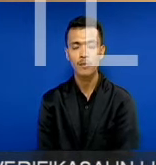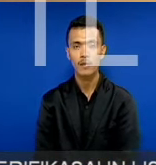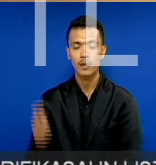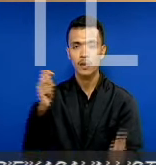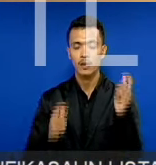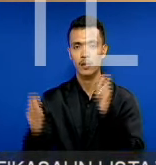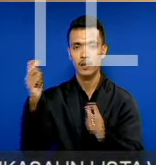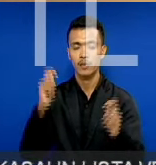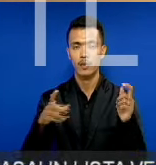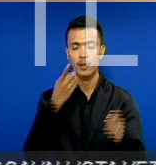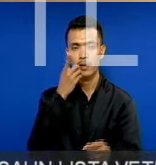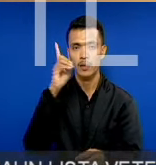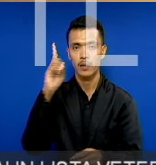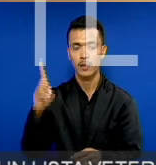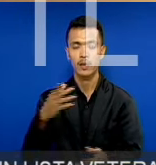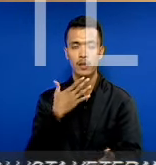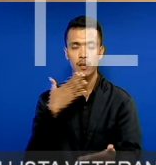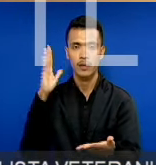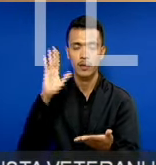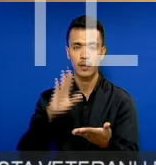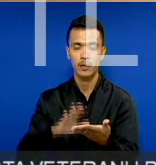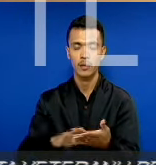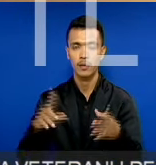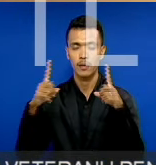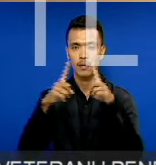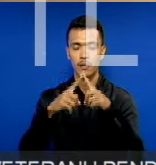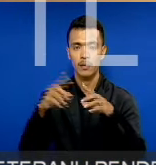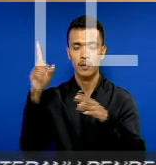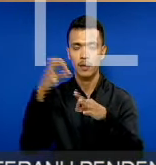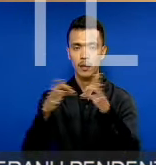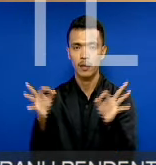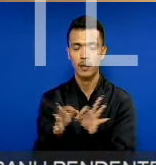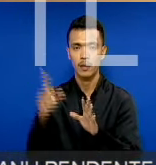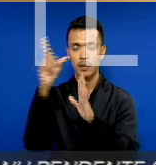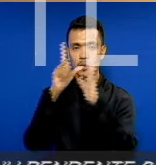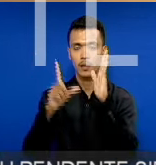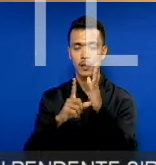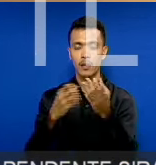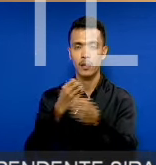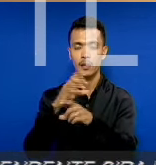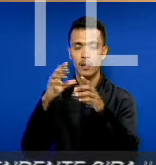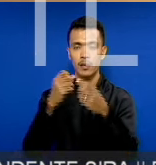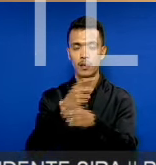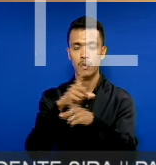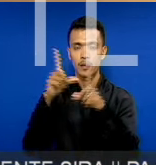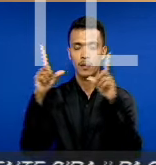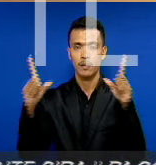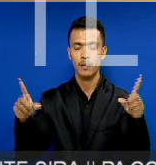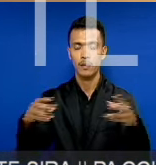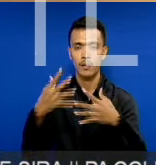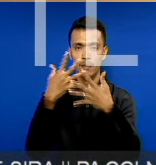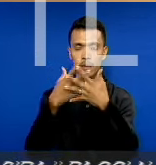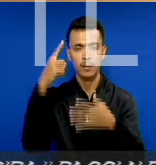Tribunal Recurso declara inconstitucionalidade ba alteração lei indulto no comutação pena, tam artigo balum e a